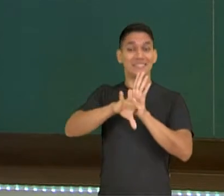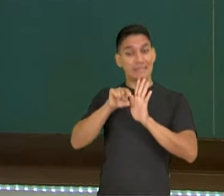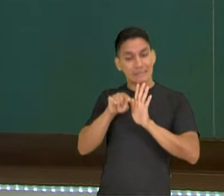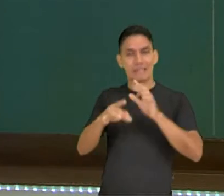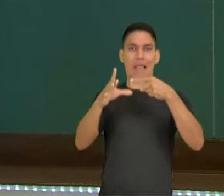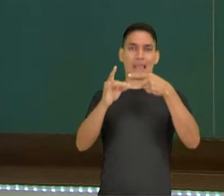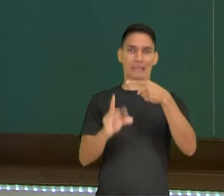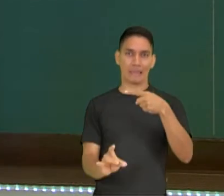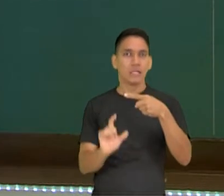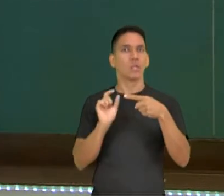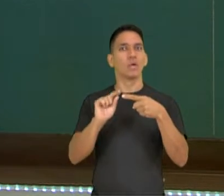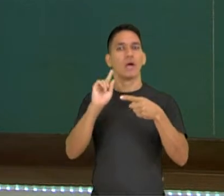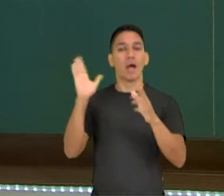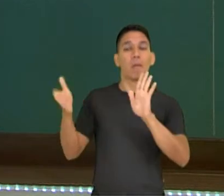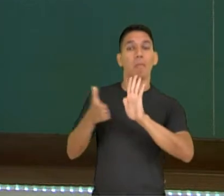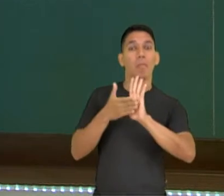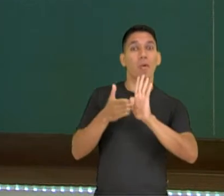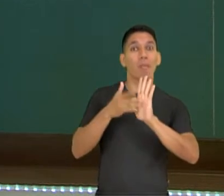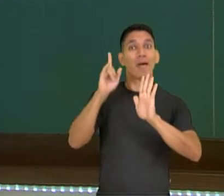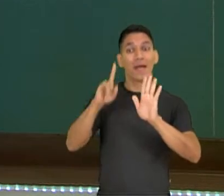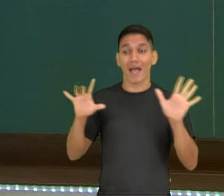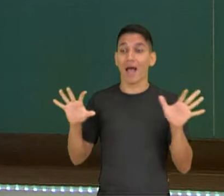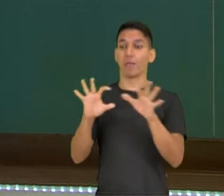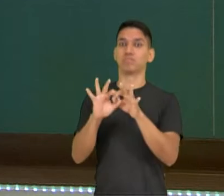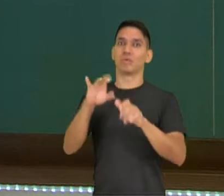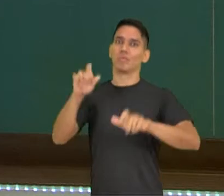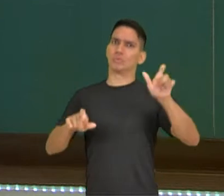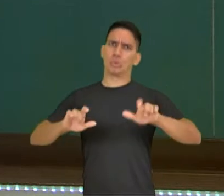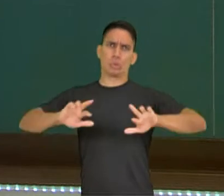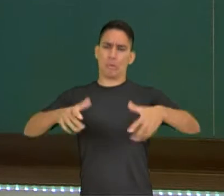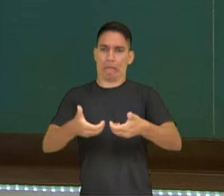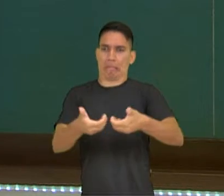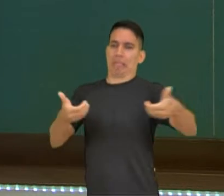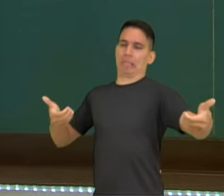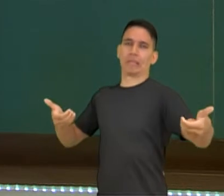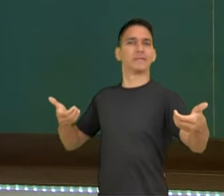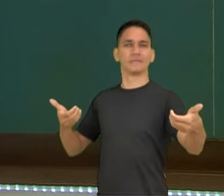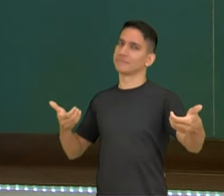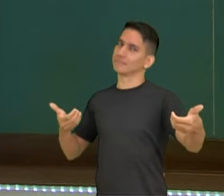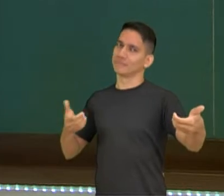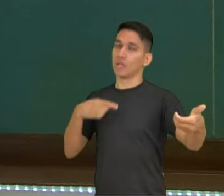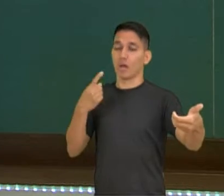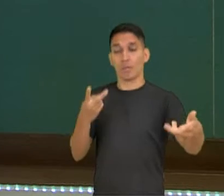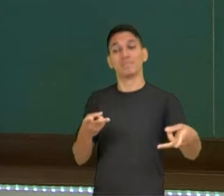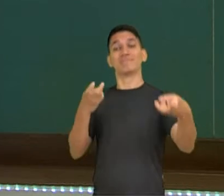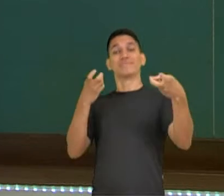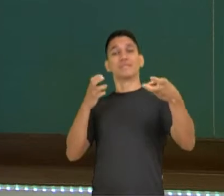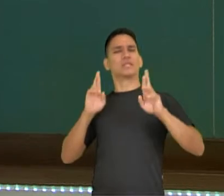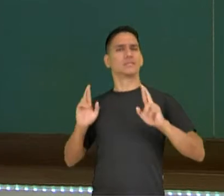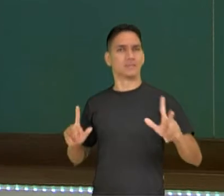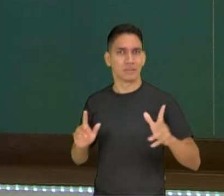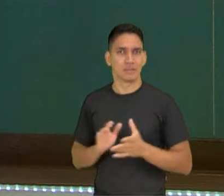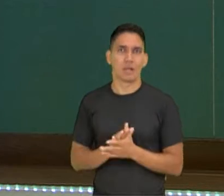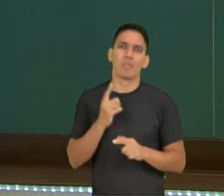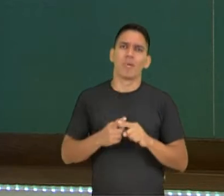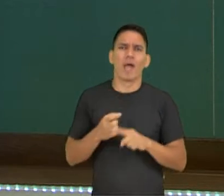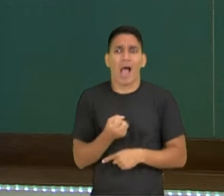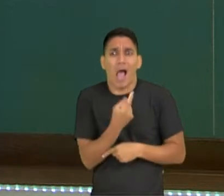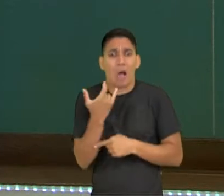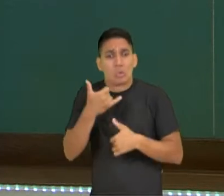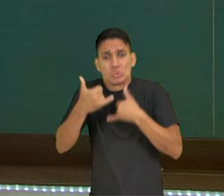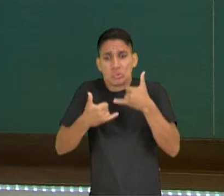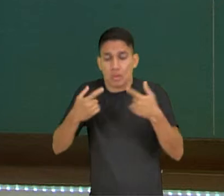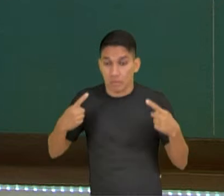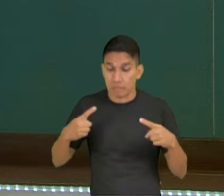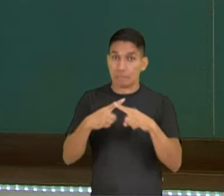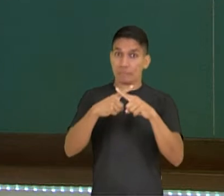si. Ele é feito para unir as pessoas, não para separar. Então, a gente vai ver a diferença, porque alguns jogos competitivos,